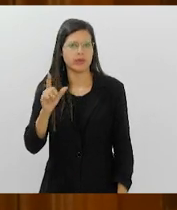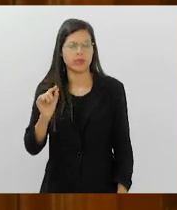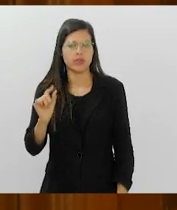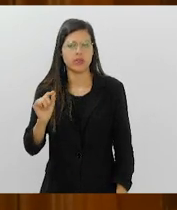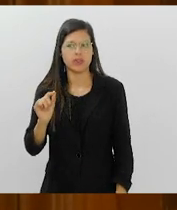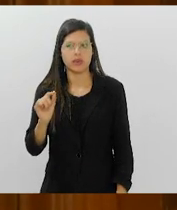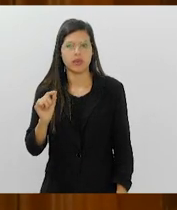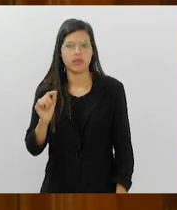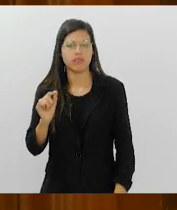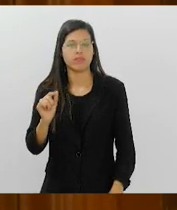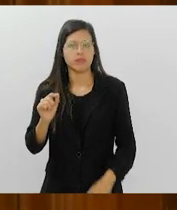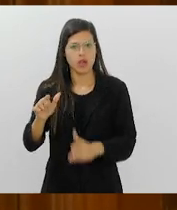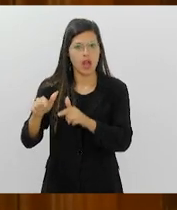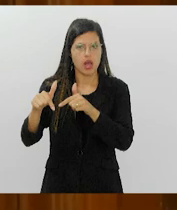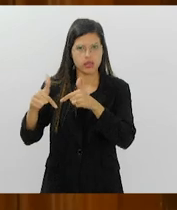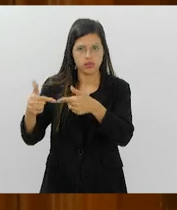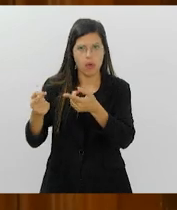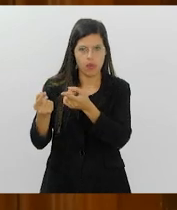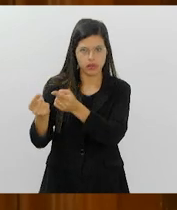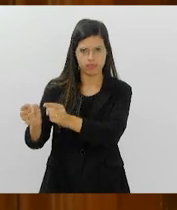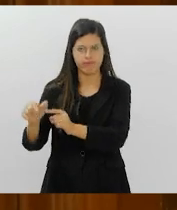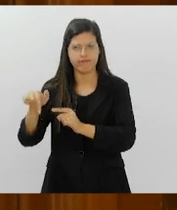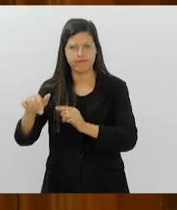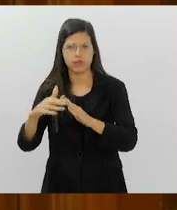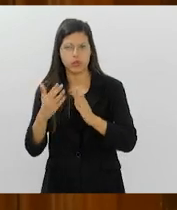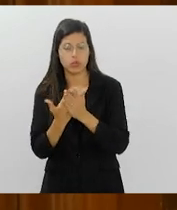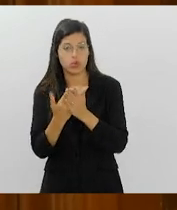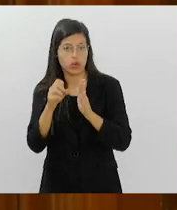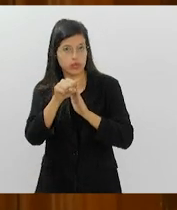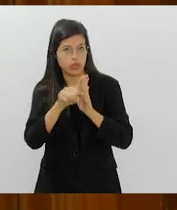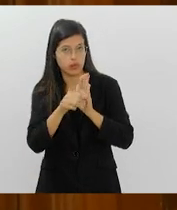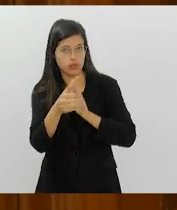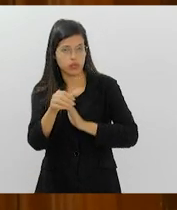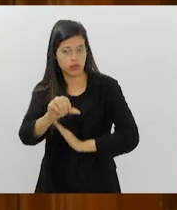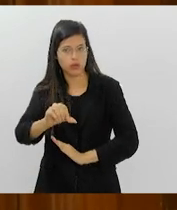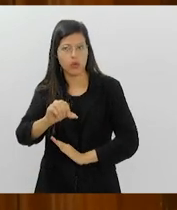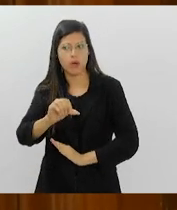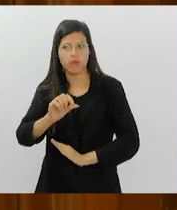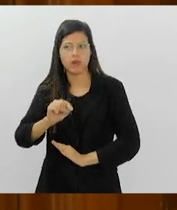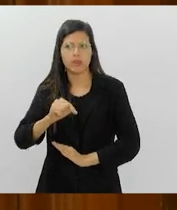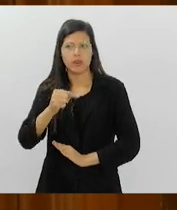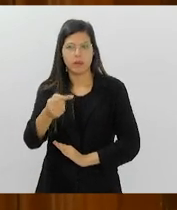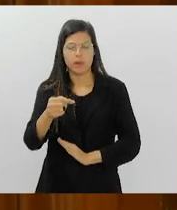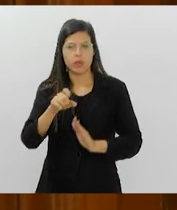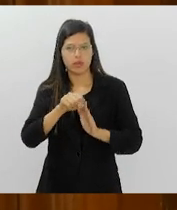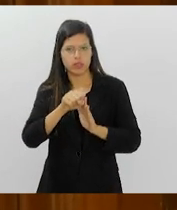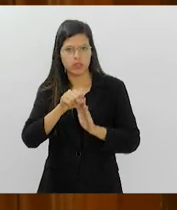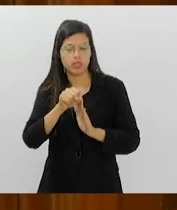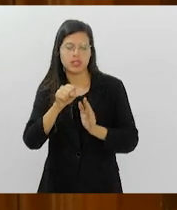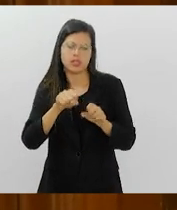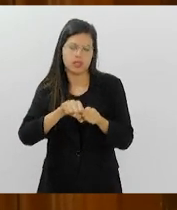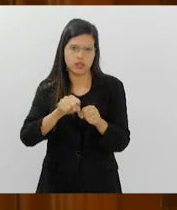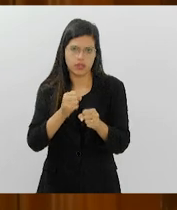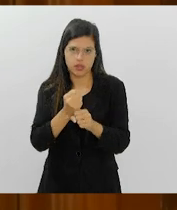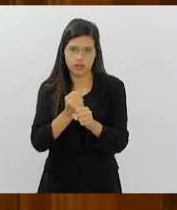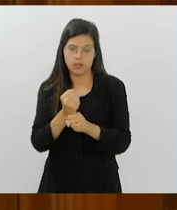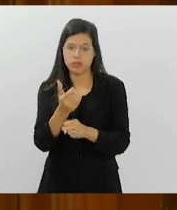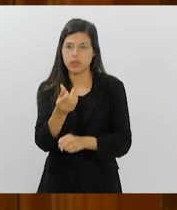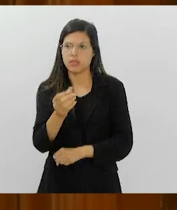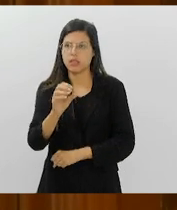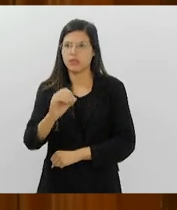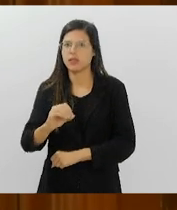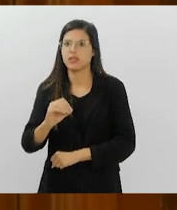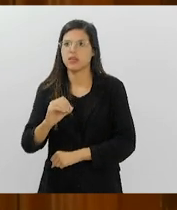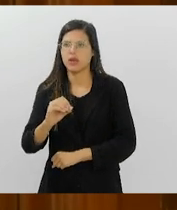de ataques ativos em escola, né? Século XIX. E, a partir da década de 60 do ano passado, estudos robustos, principalmente